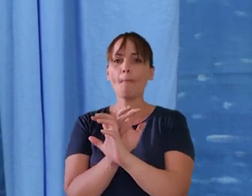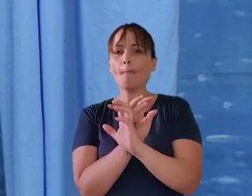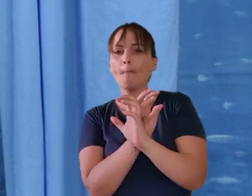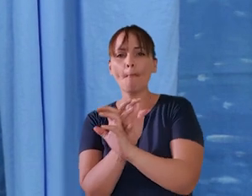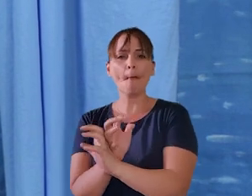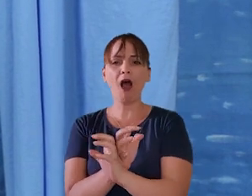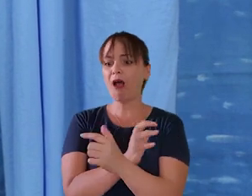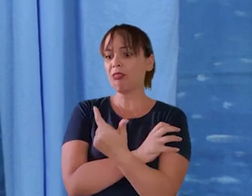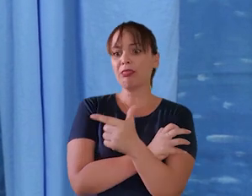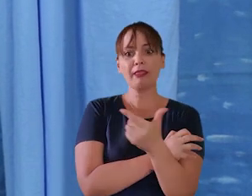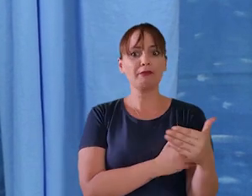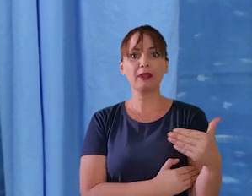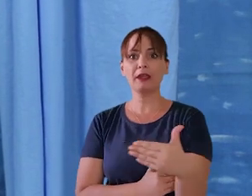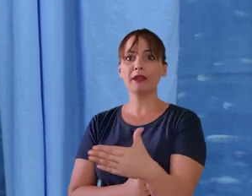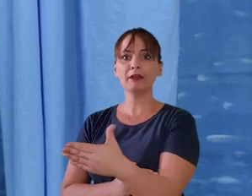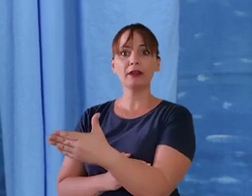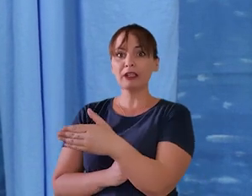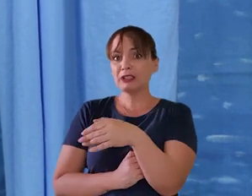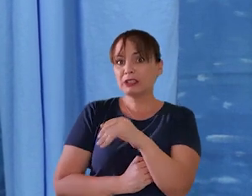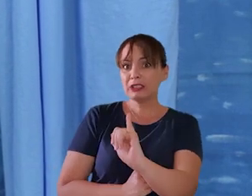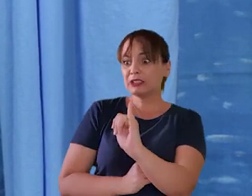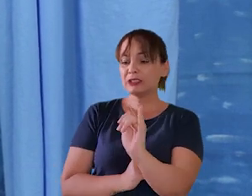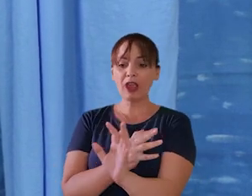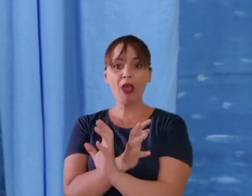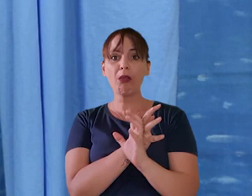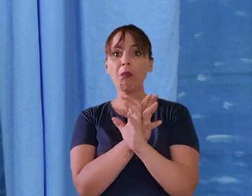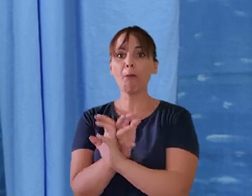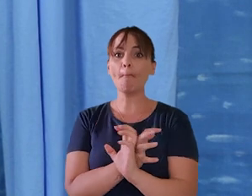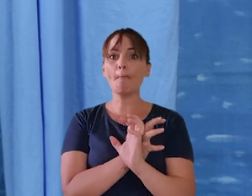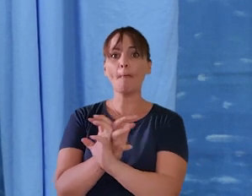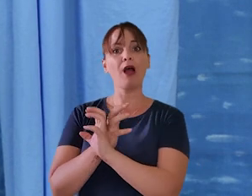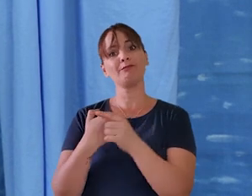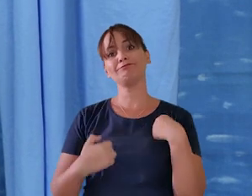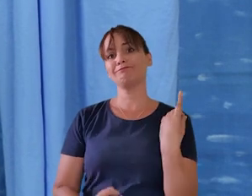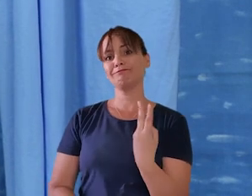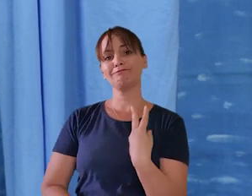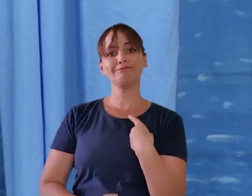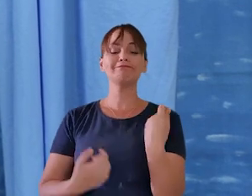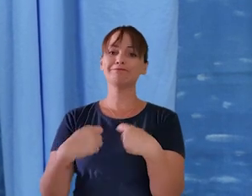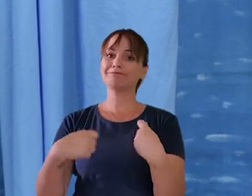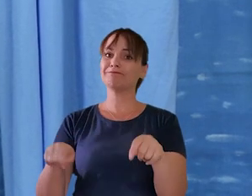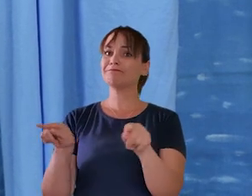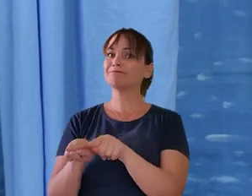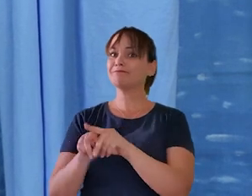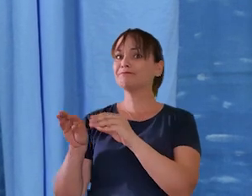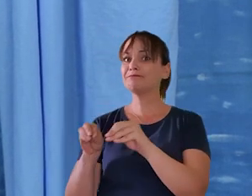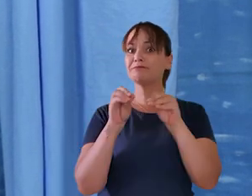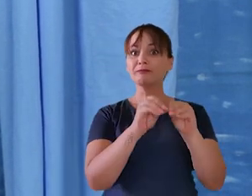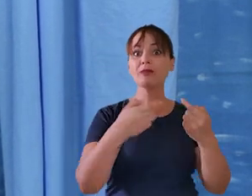ele não tem. Se ele se for, oi menina, a gente vai também. Eu